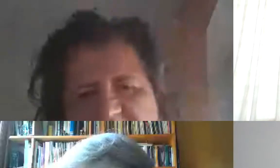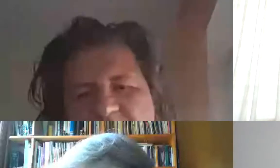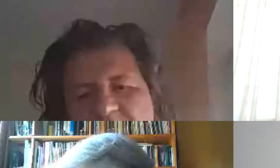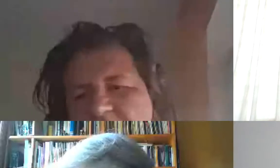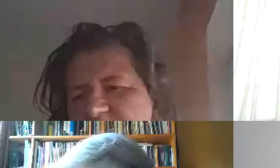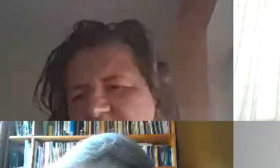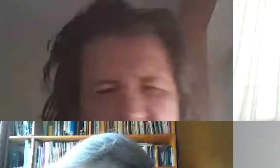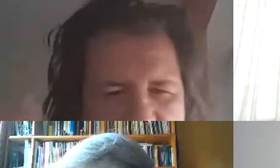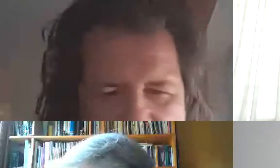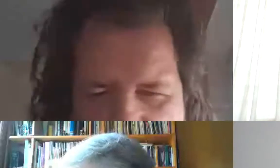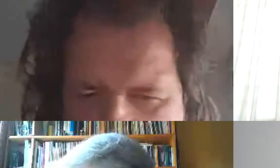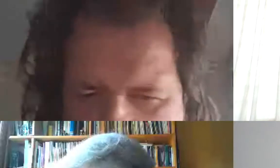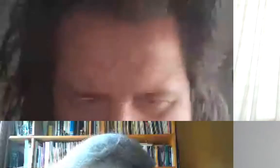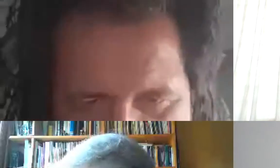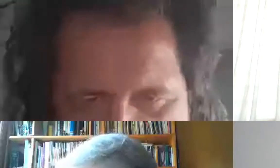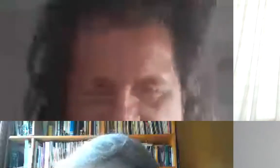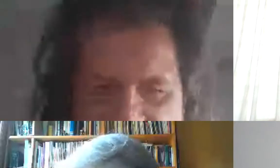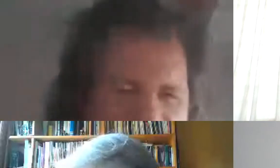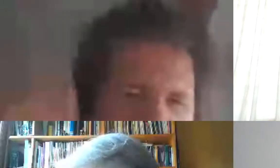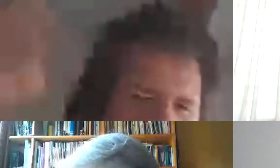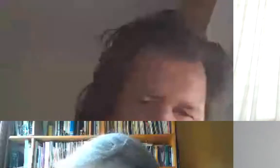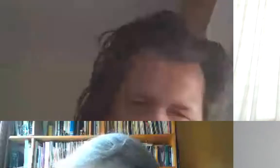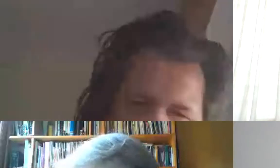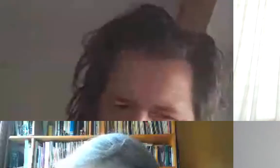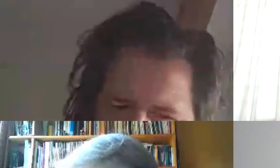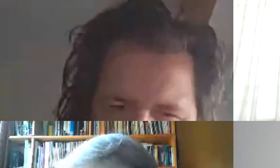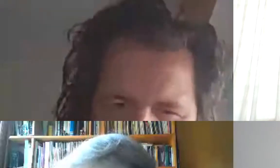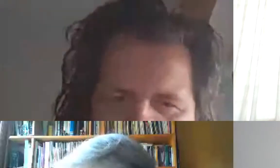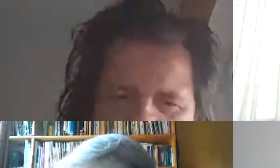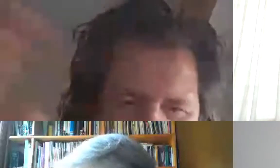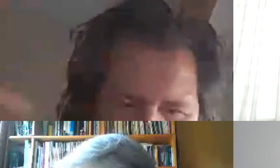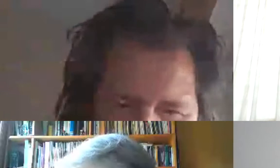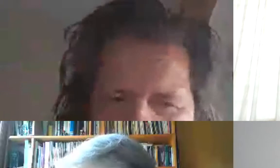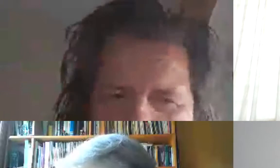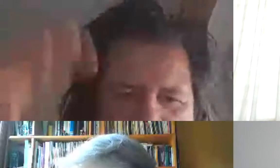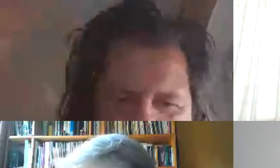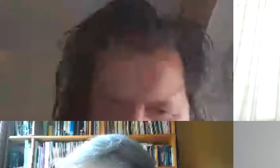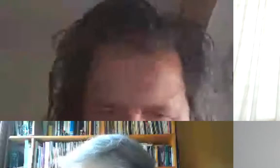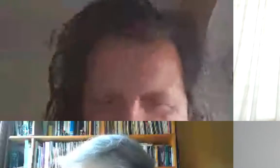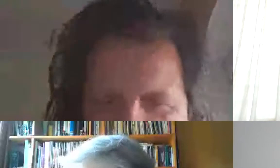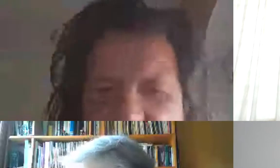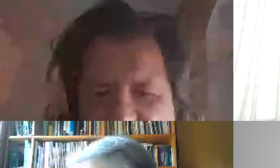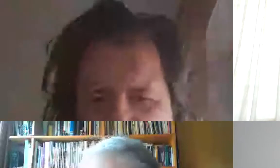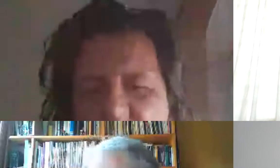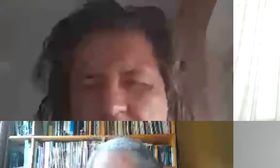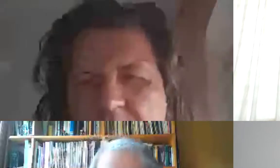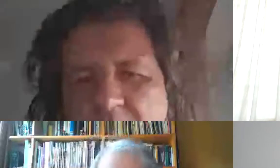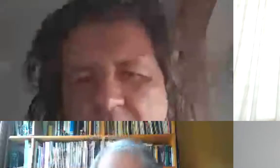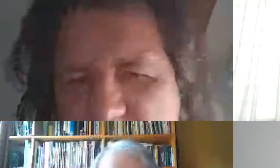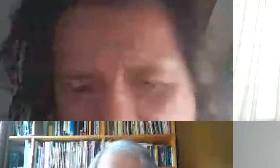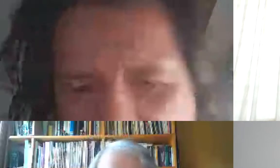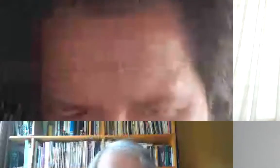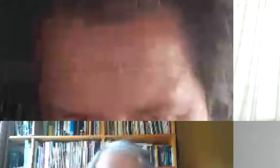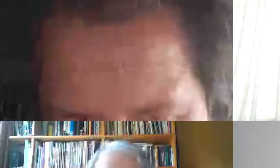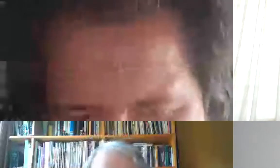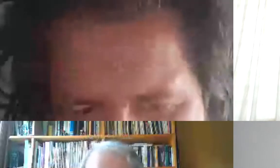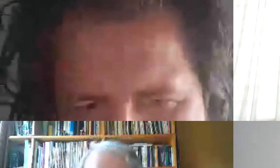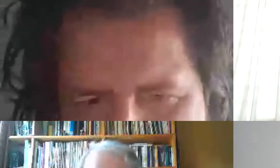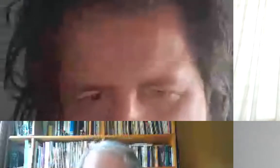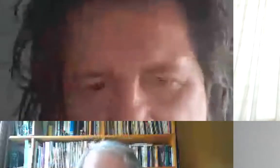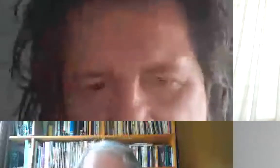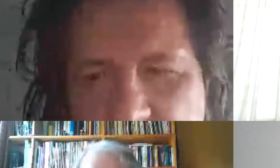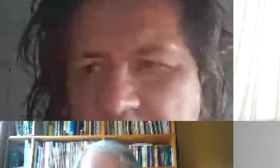a escolástica, né? Chega a Renascença, a modernidade, o iluminismo, o positivismo, e chega até